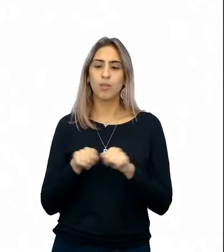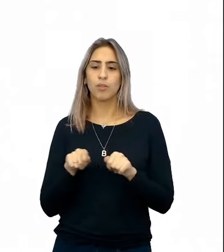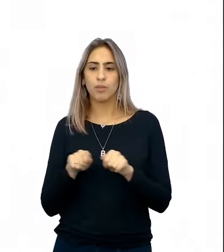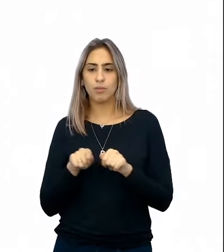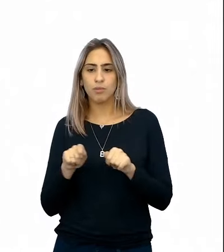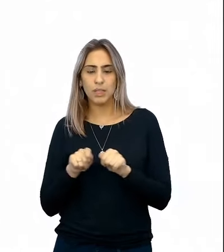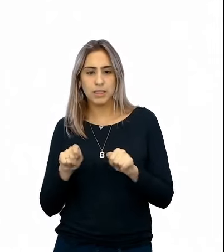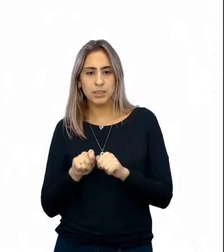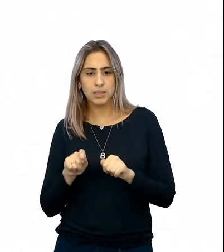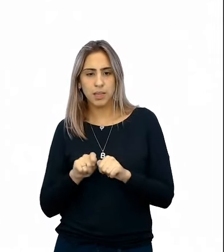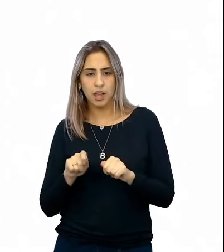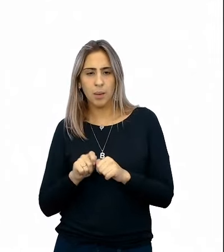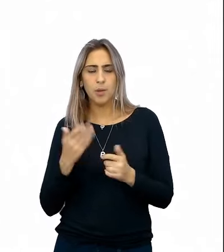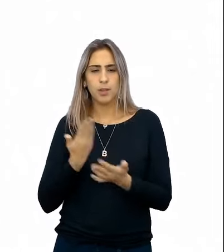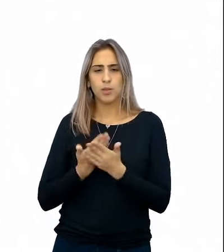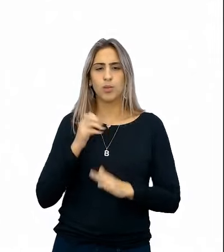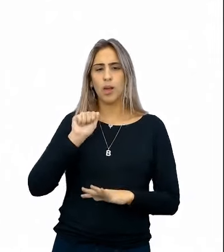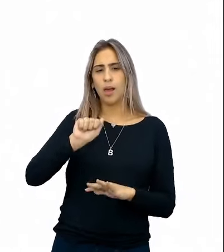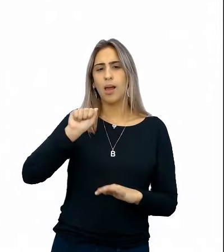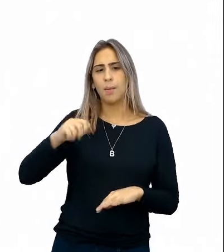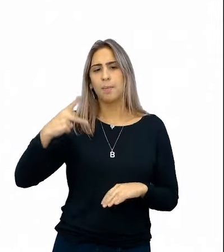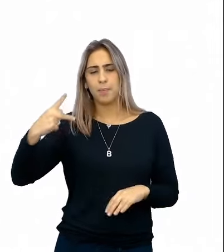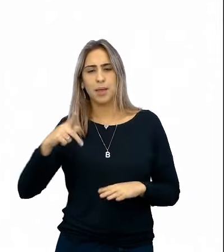fizemos o estudo